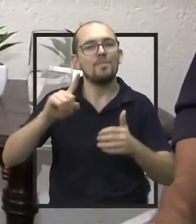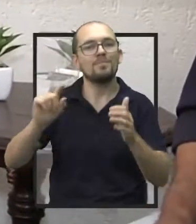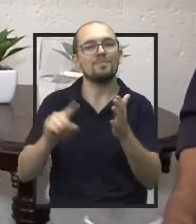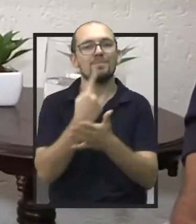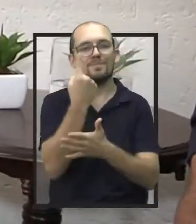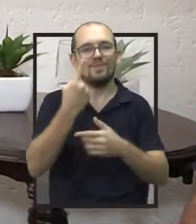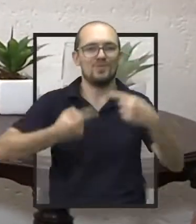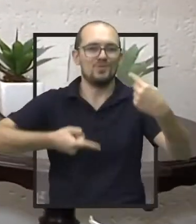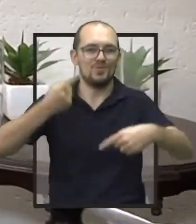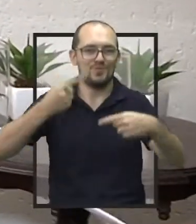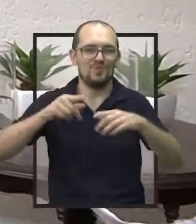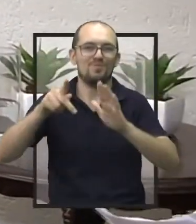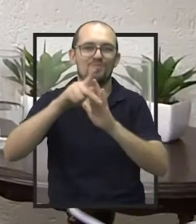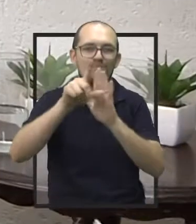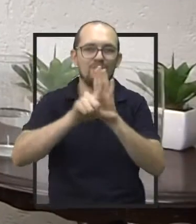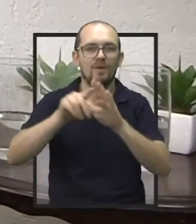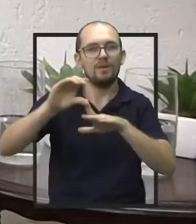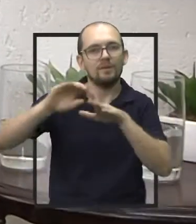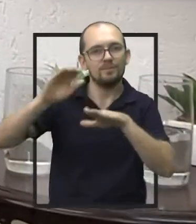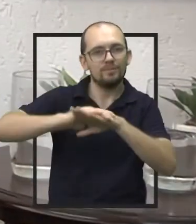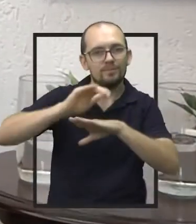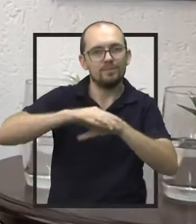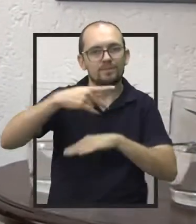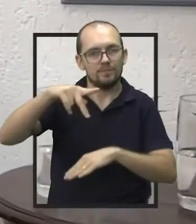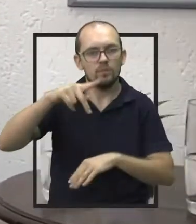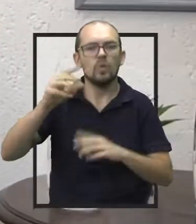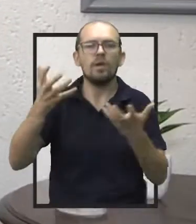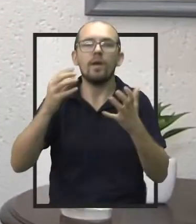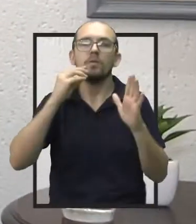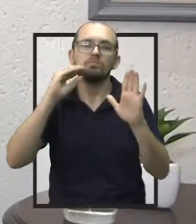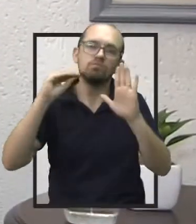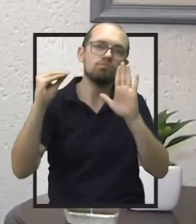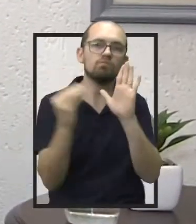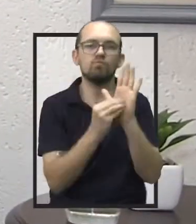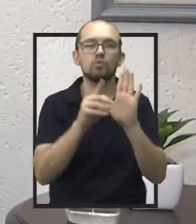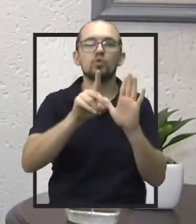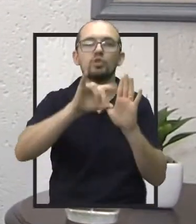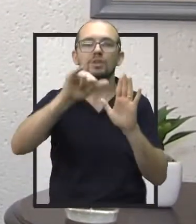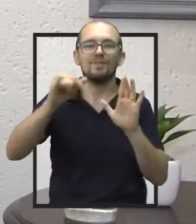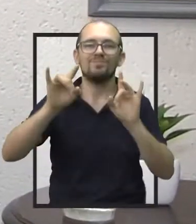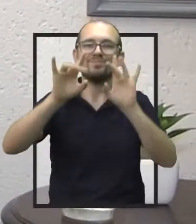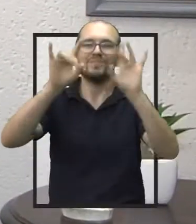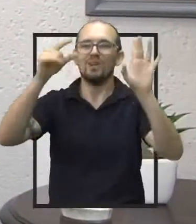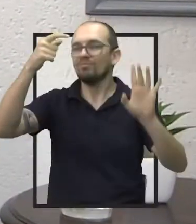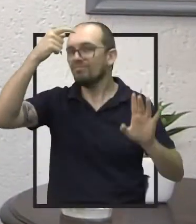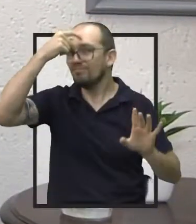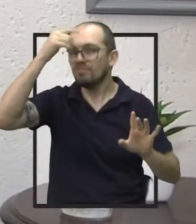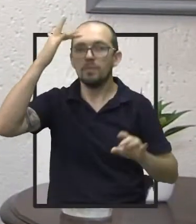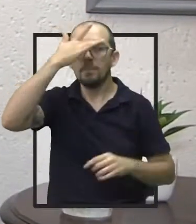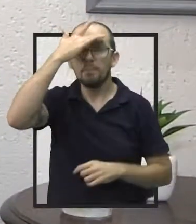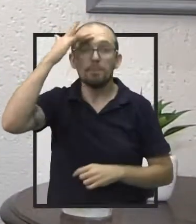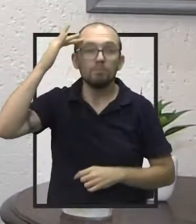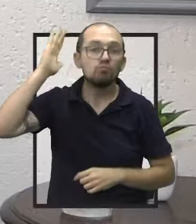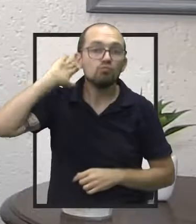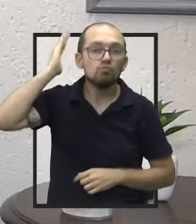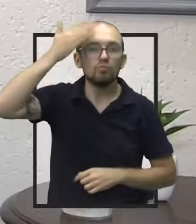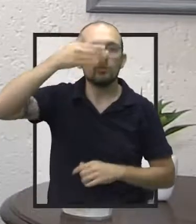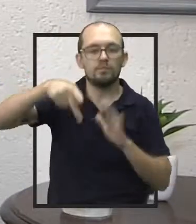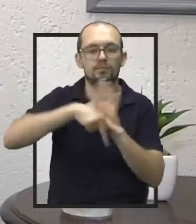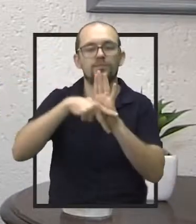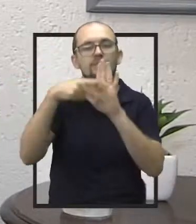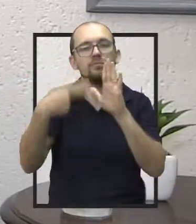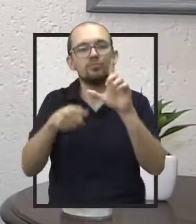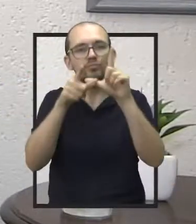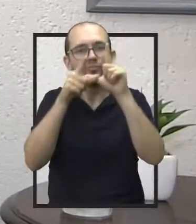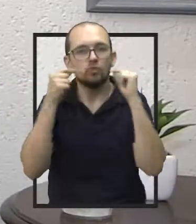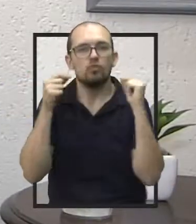do senhor que pretende instituir o dia de conscientização sobre a pessoa com surdocegueira que no município data